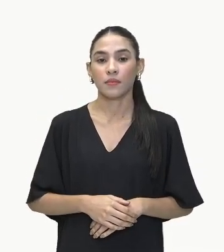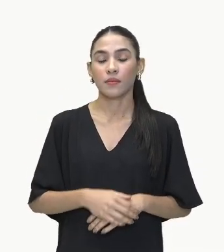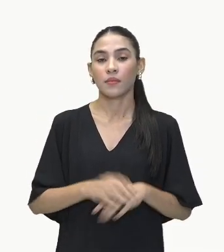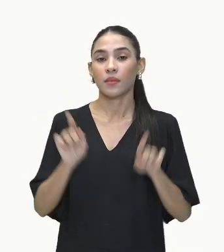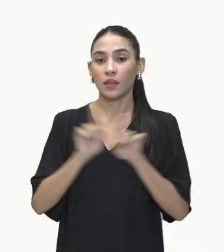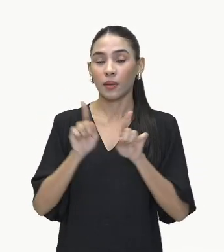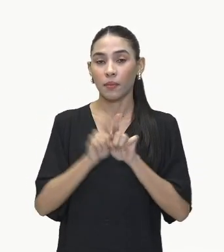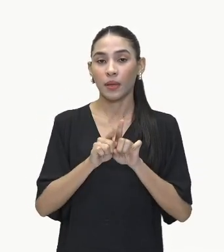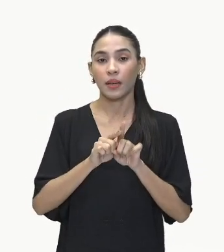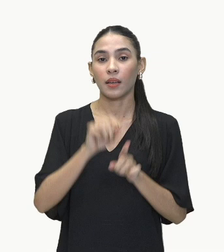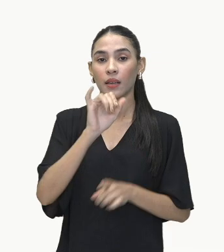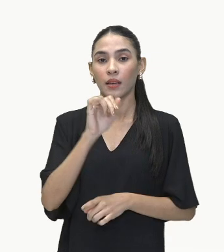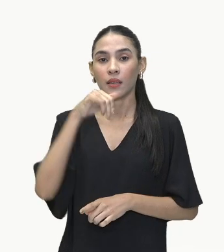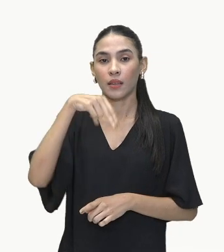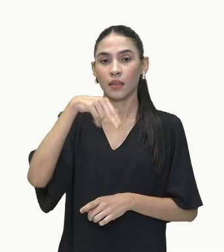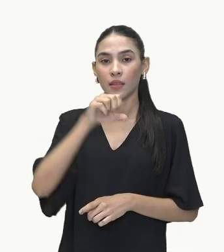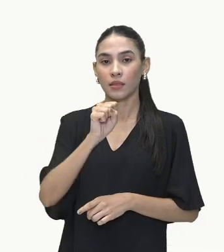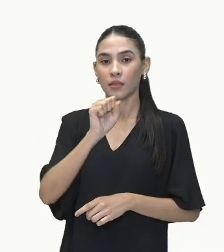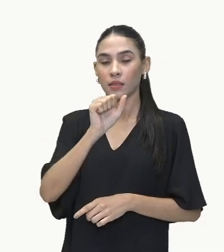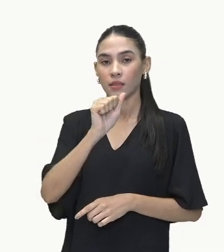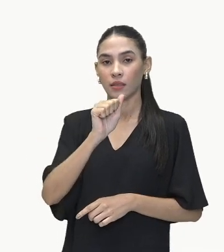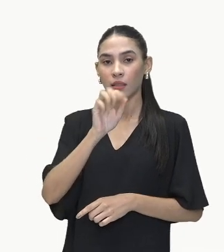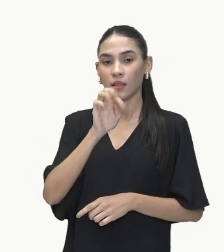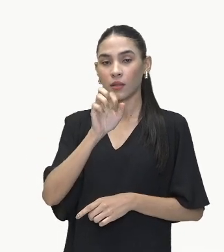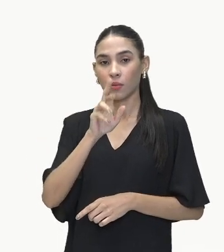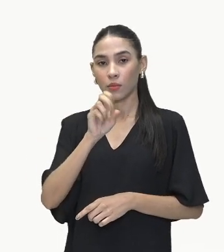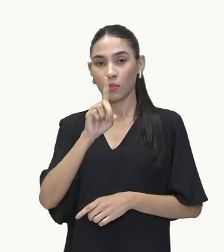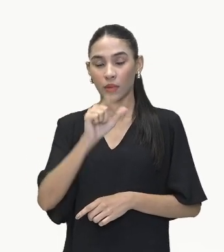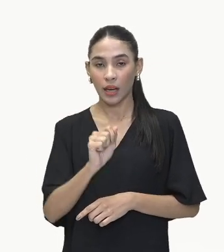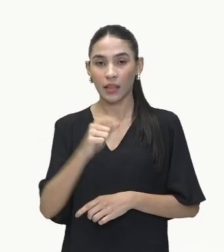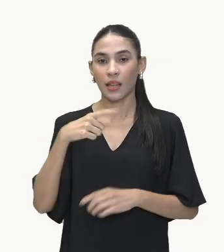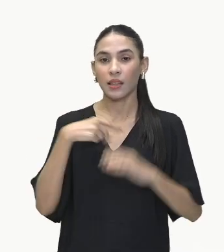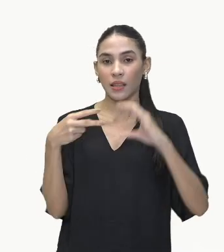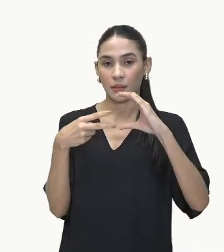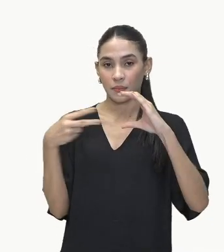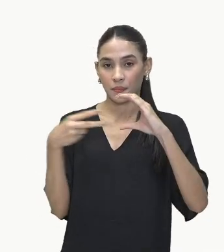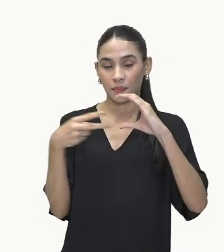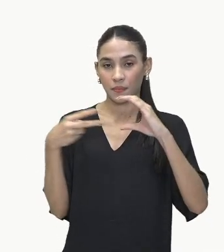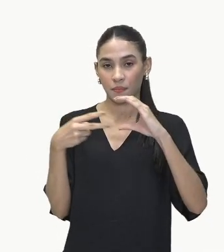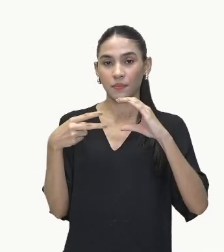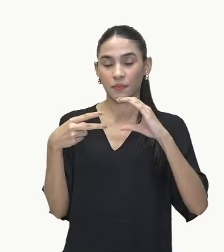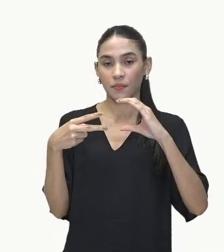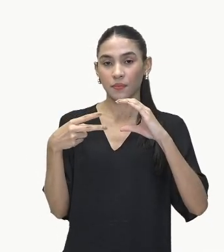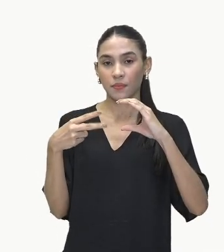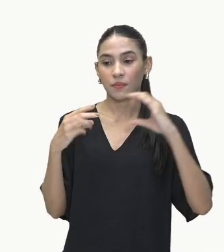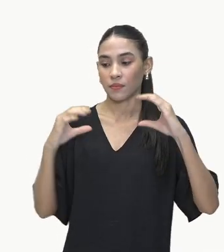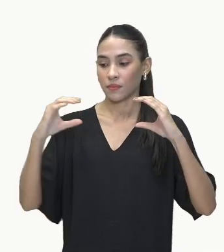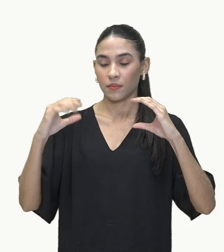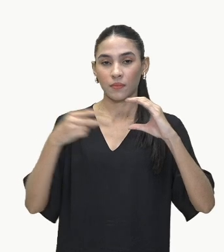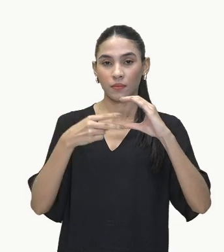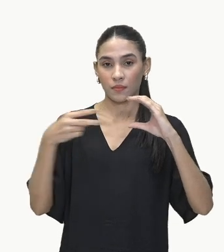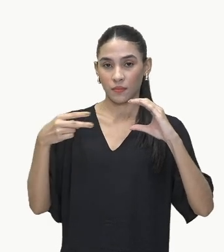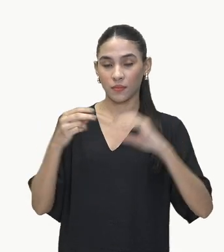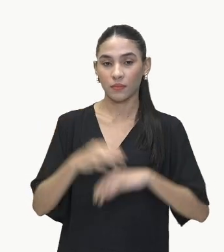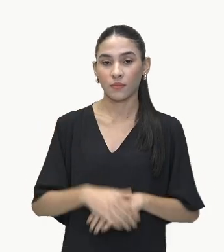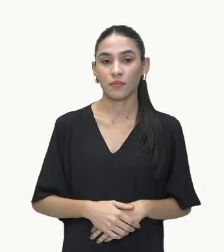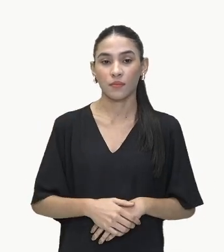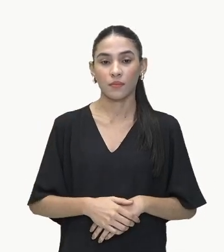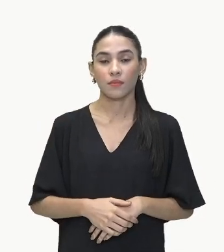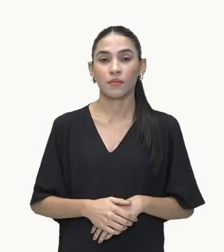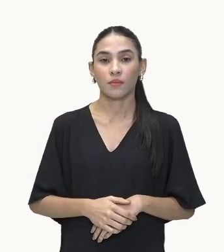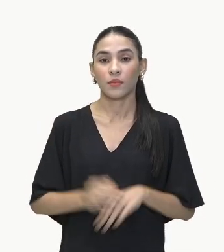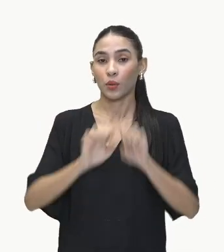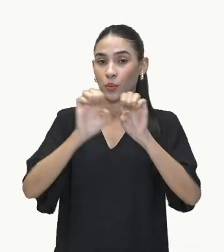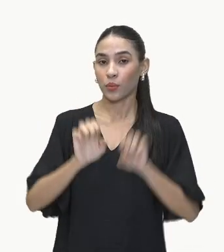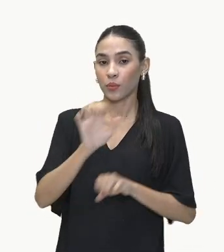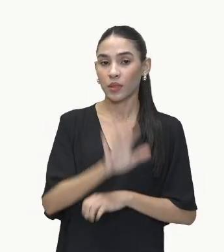cadeia insaturada, apresentando uma dupla ligação entre os átomos de carbonos na cadeia. A fórmula geral